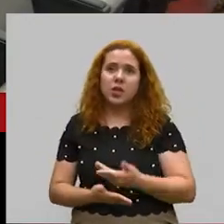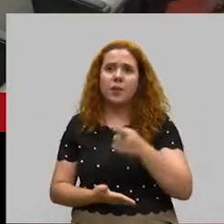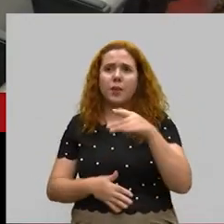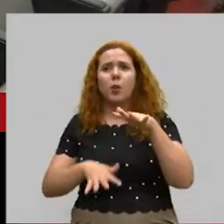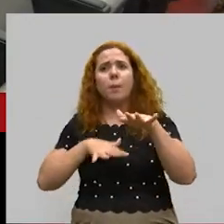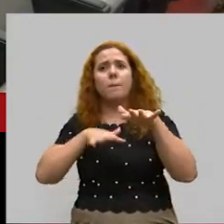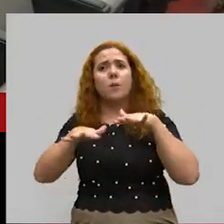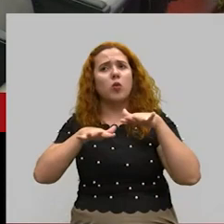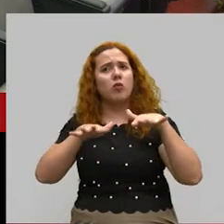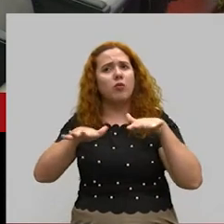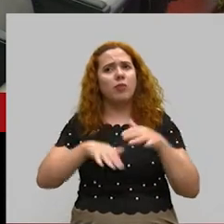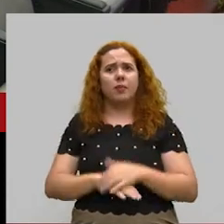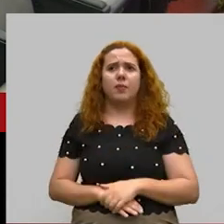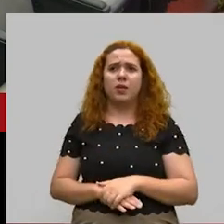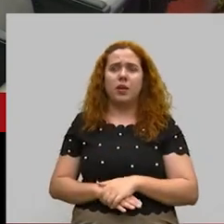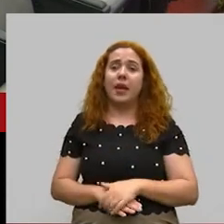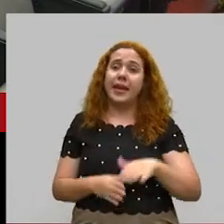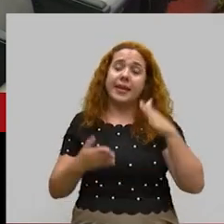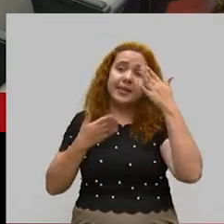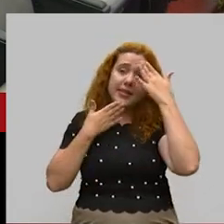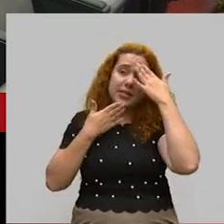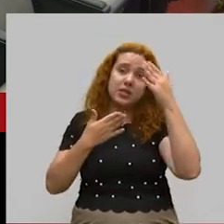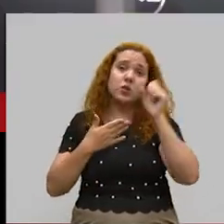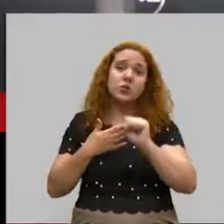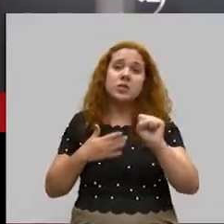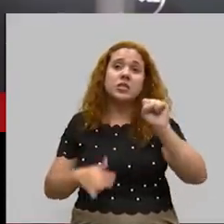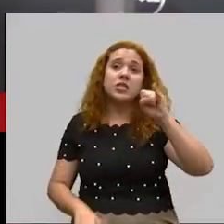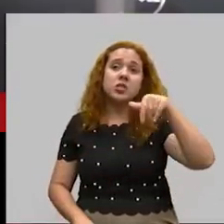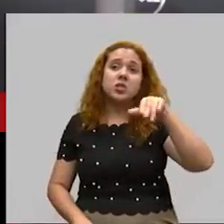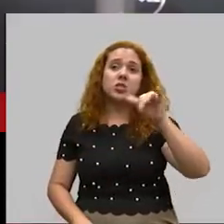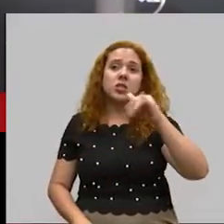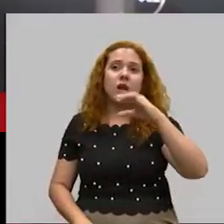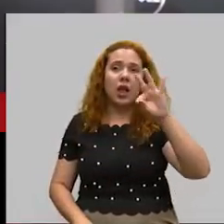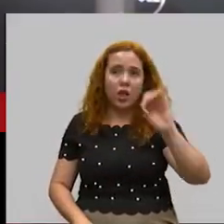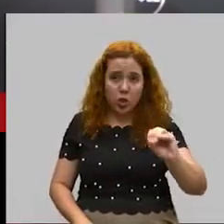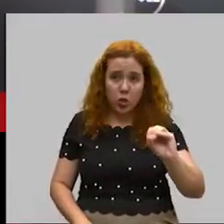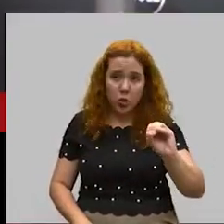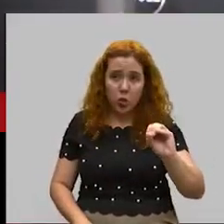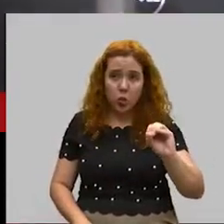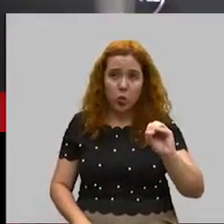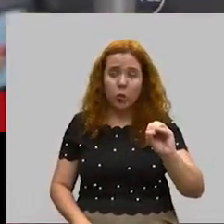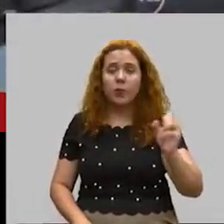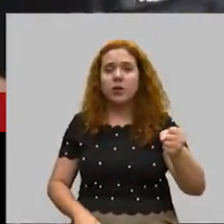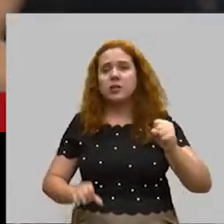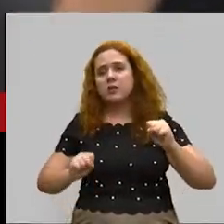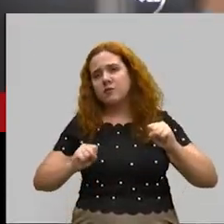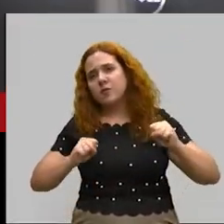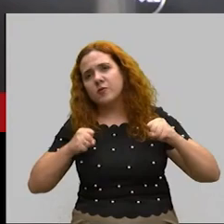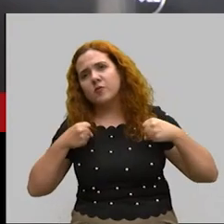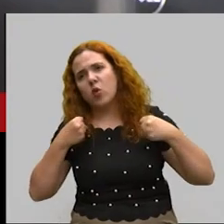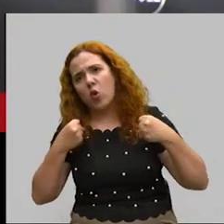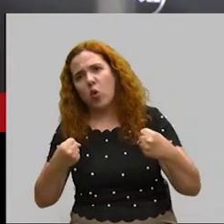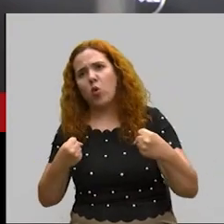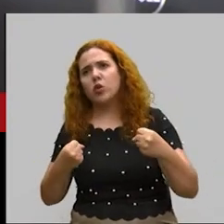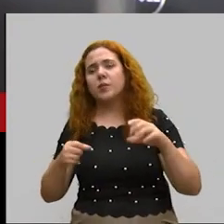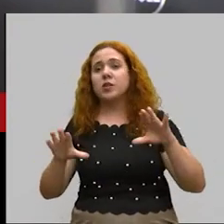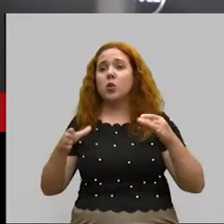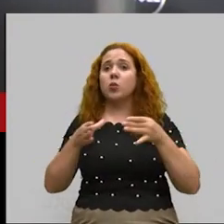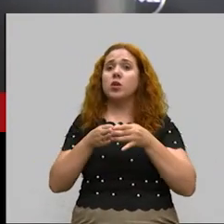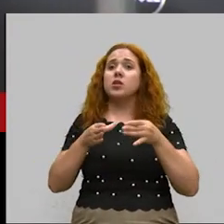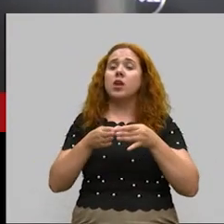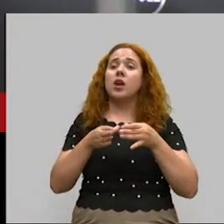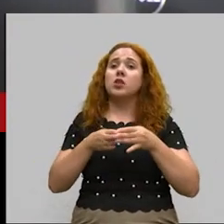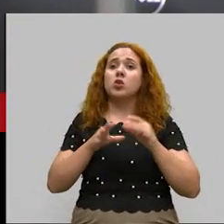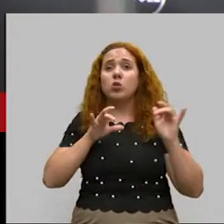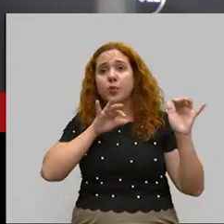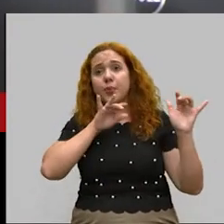né em especial agradecer o nosso sindicato por essa eh força que deu para que essas comunidades todos pudessem estar